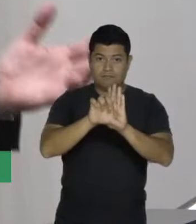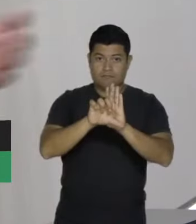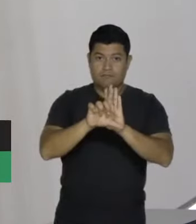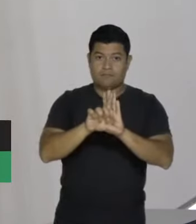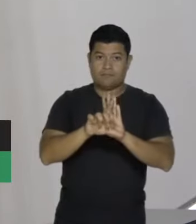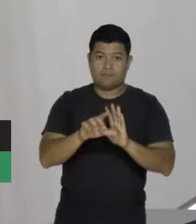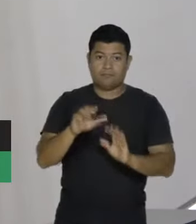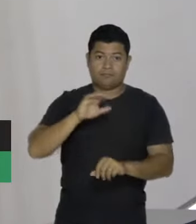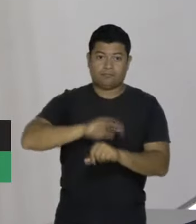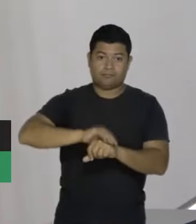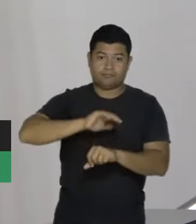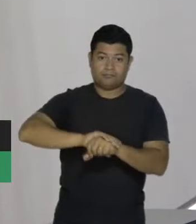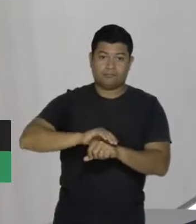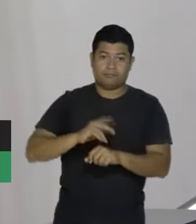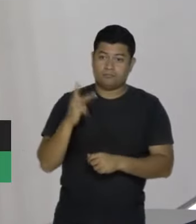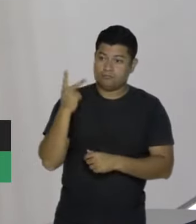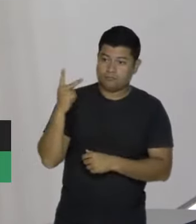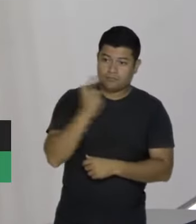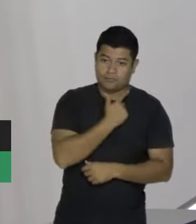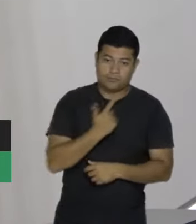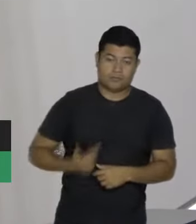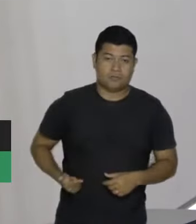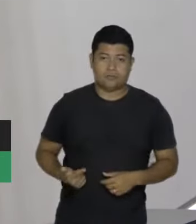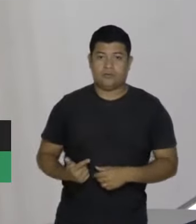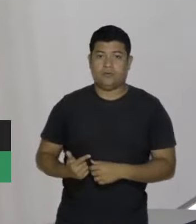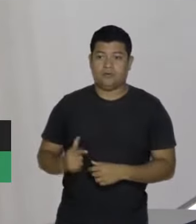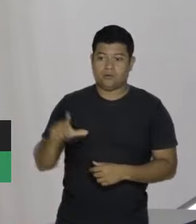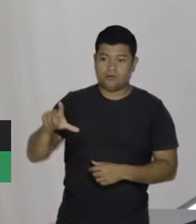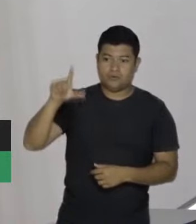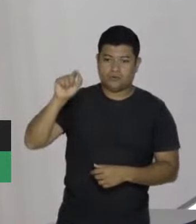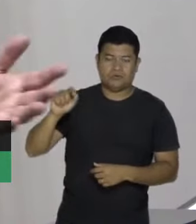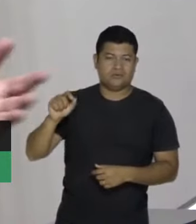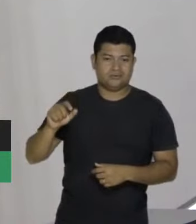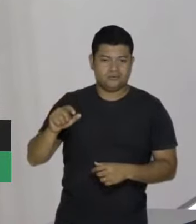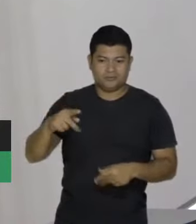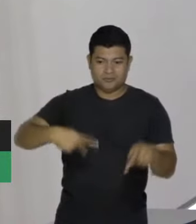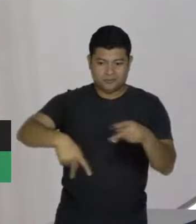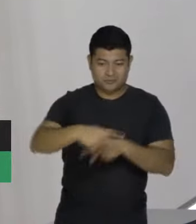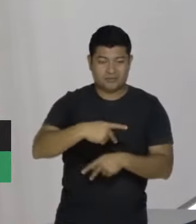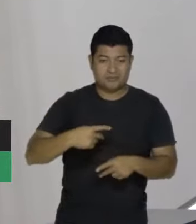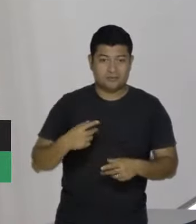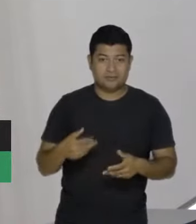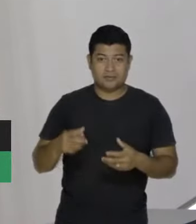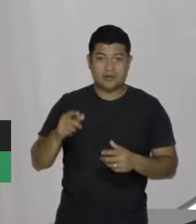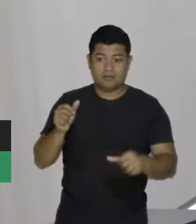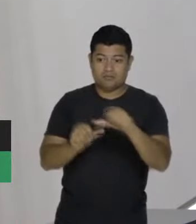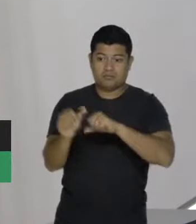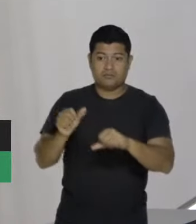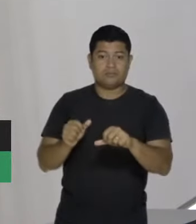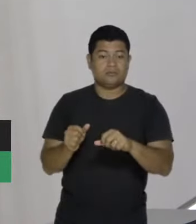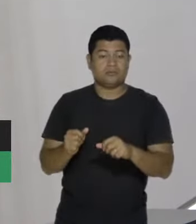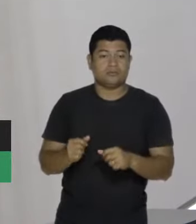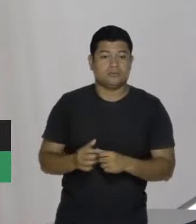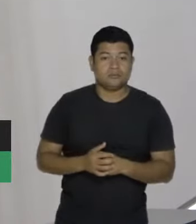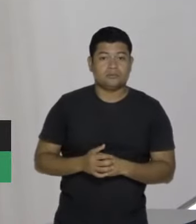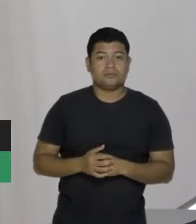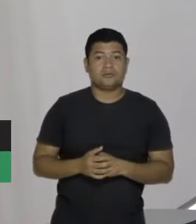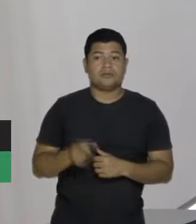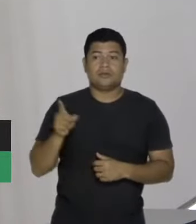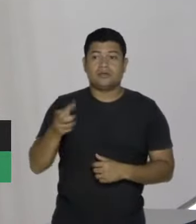vem, deputado Antídio, do governador eleito, e a reforma que ele quer fazer tem